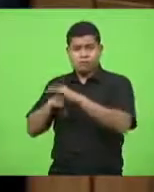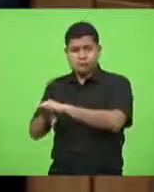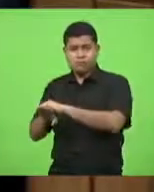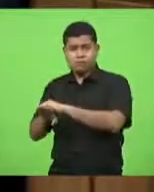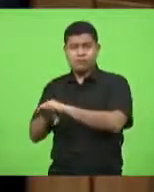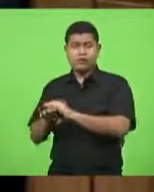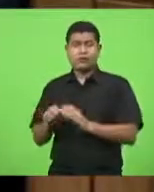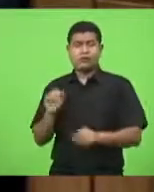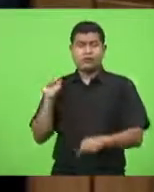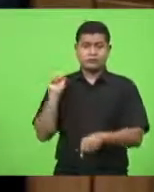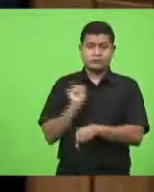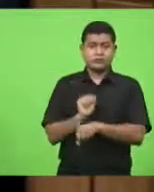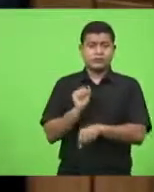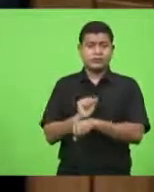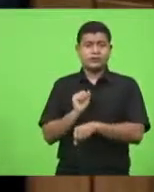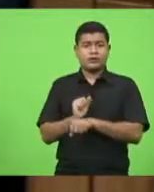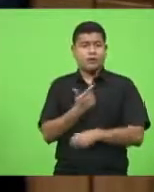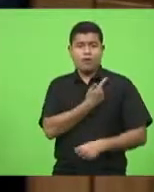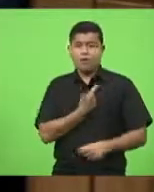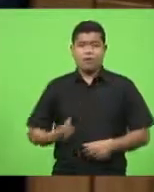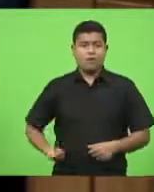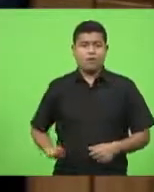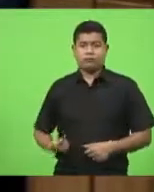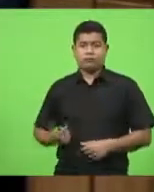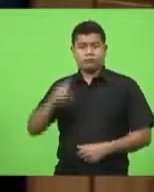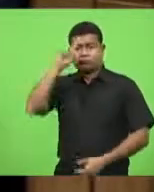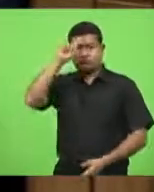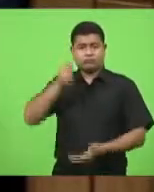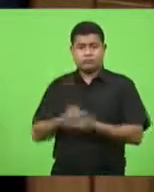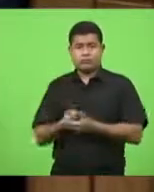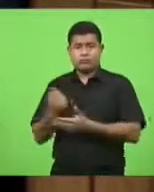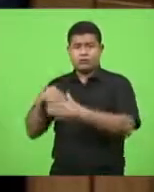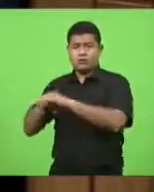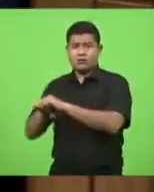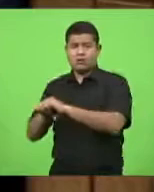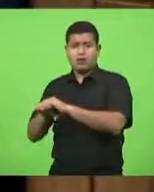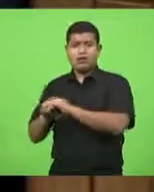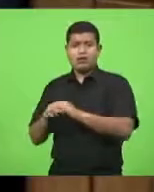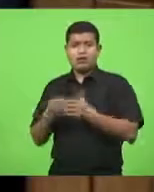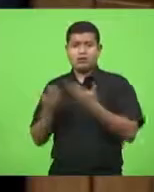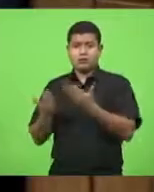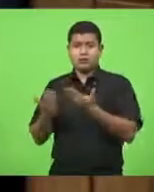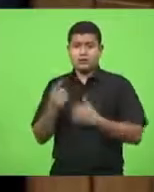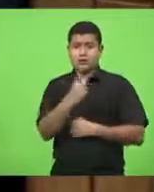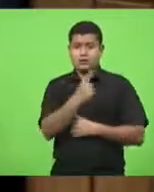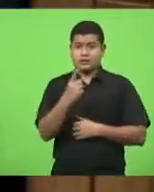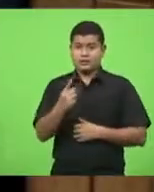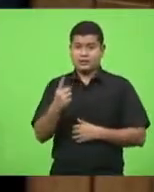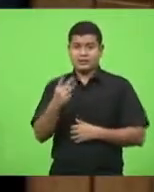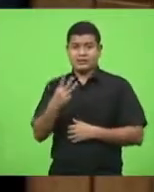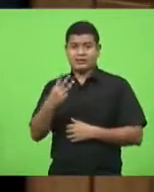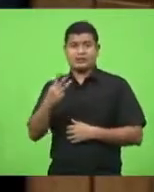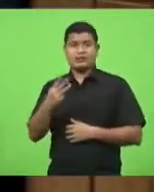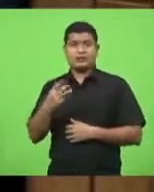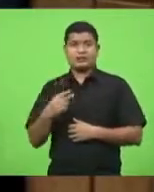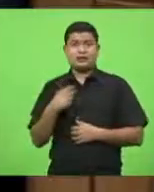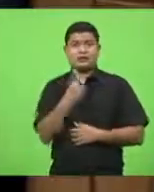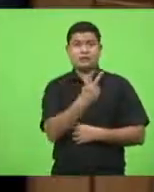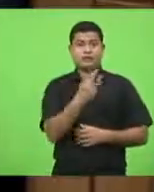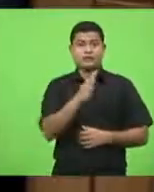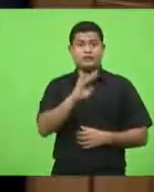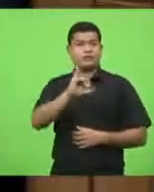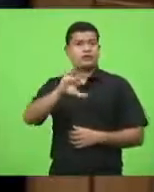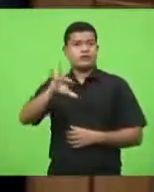dos 113 milhões de reais em Covid. O governo federal já deu 21 bilhões para Santa Catarina. Se